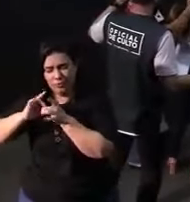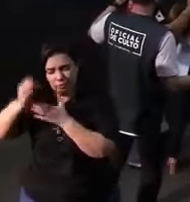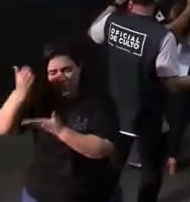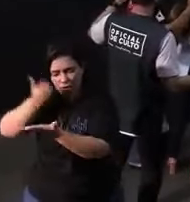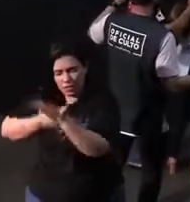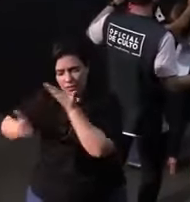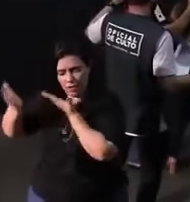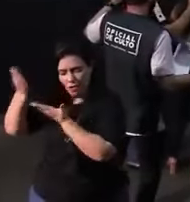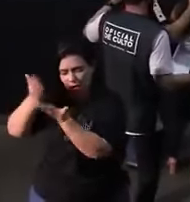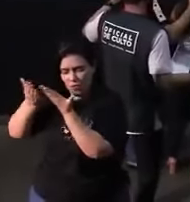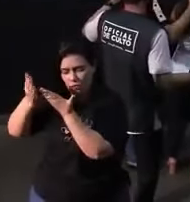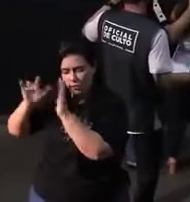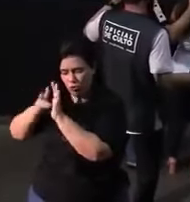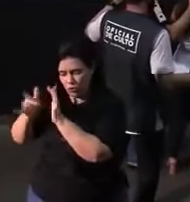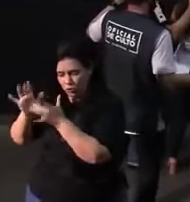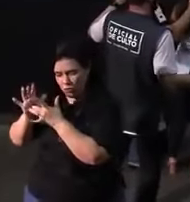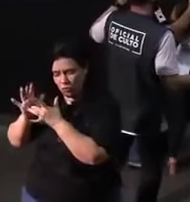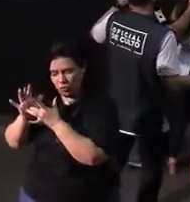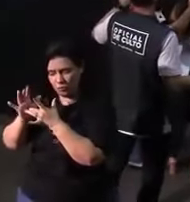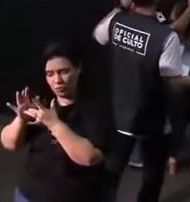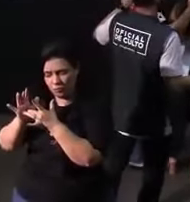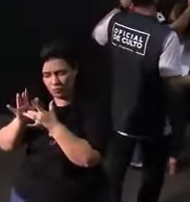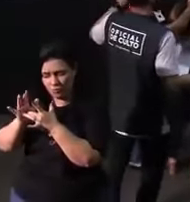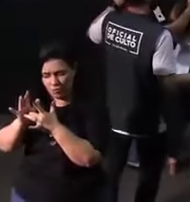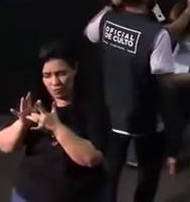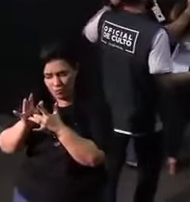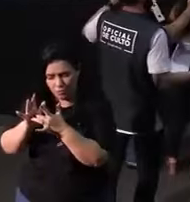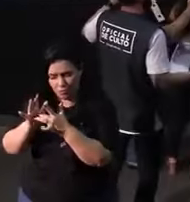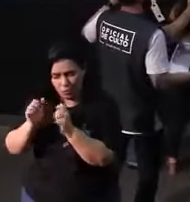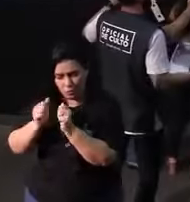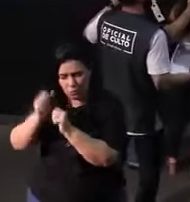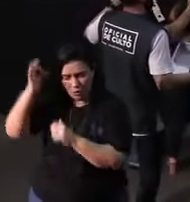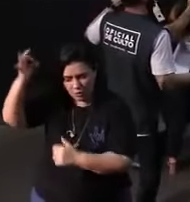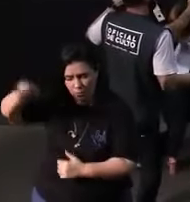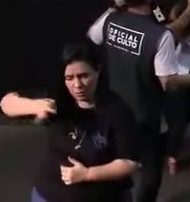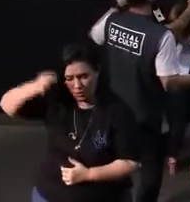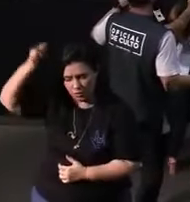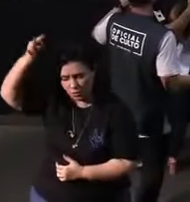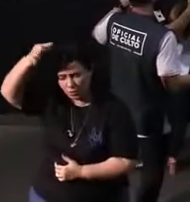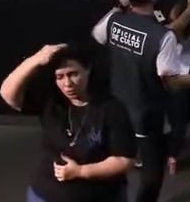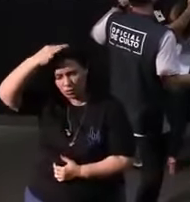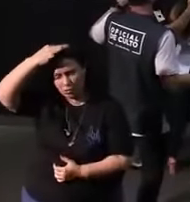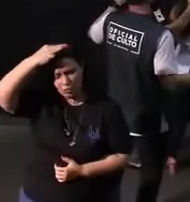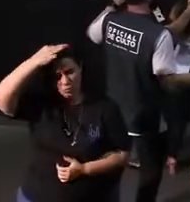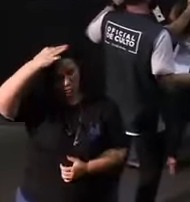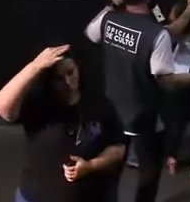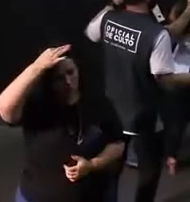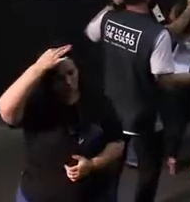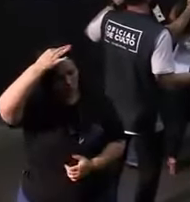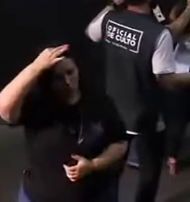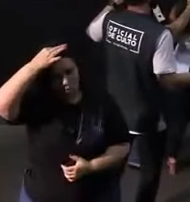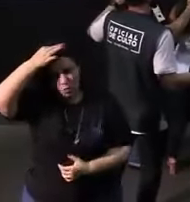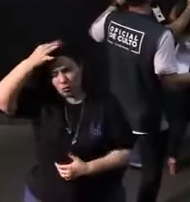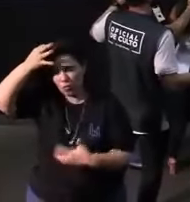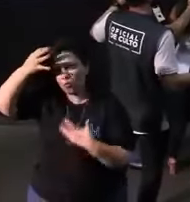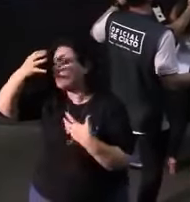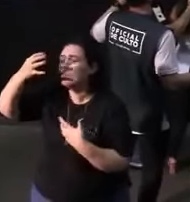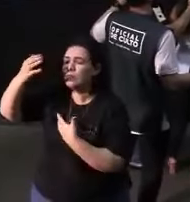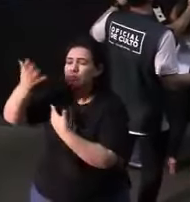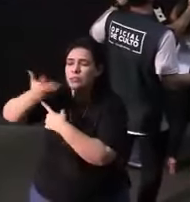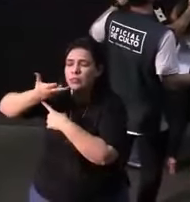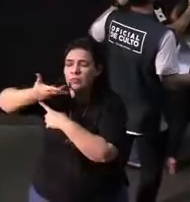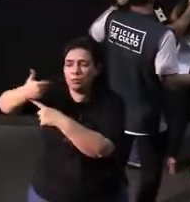servo de Jesus, pelo Espírito Santo de Deus, convencido,